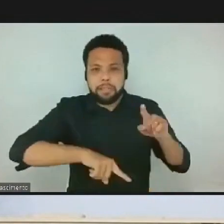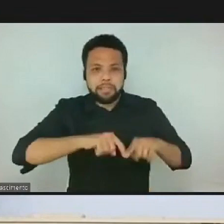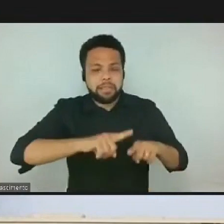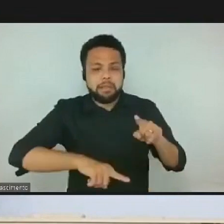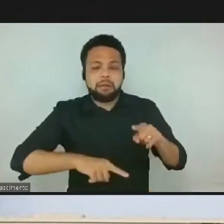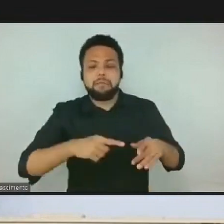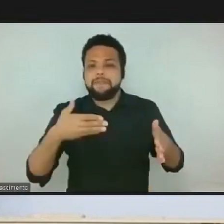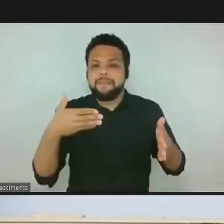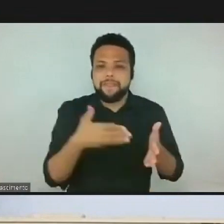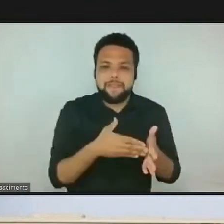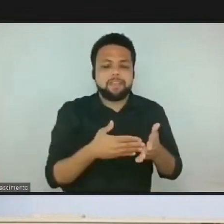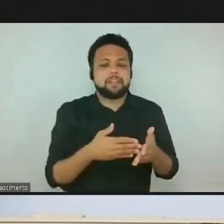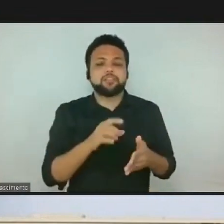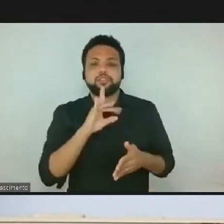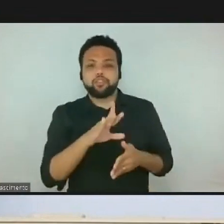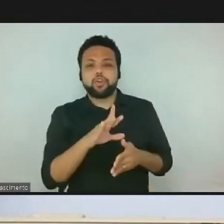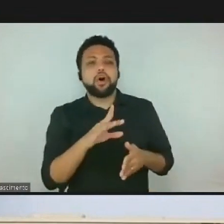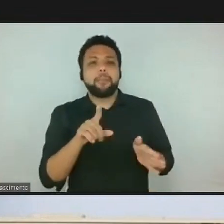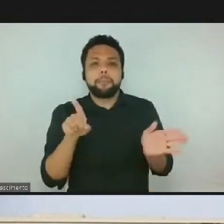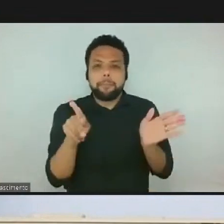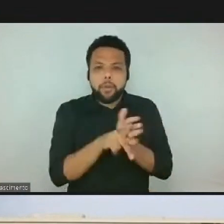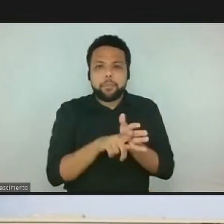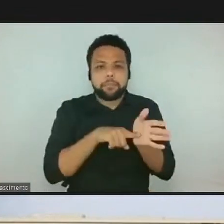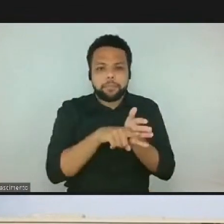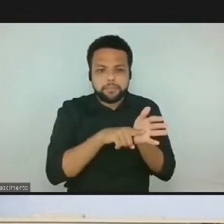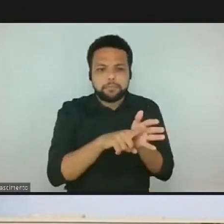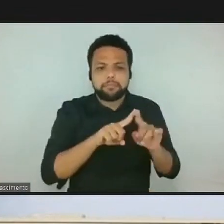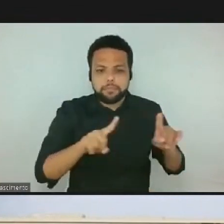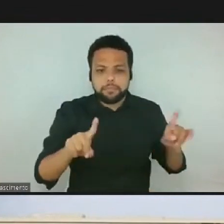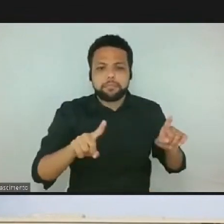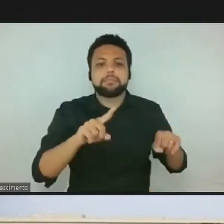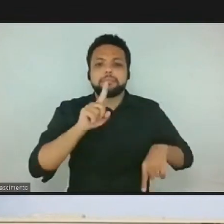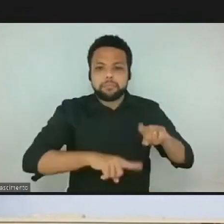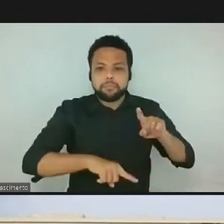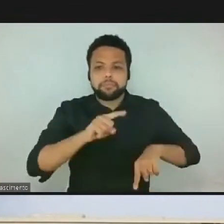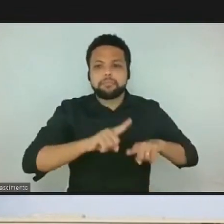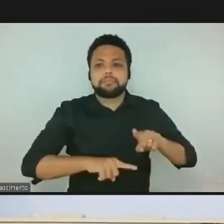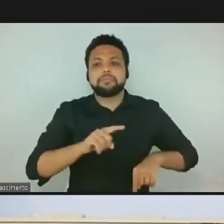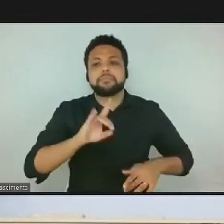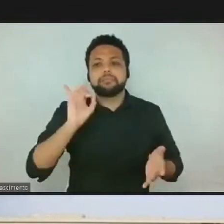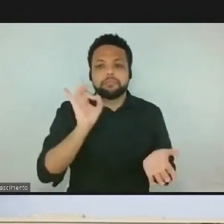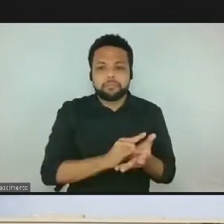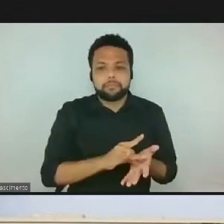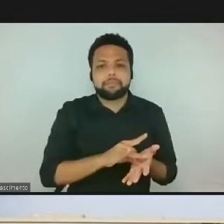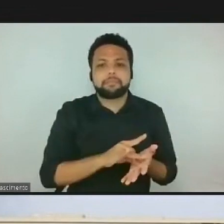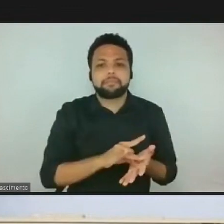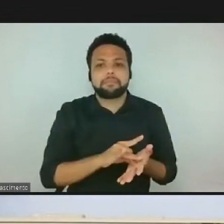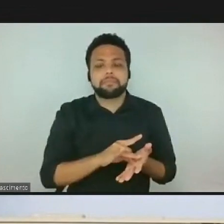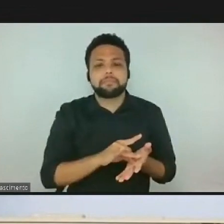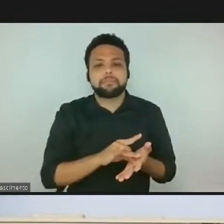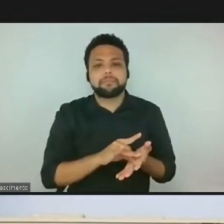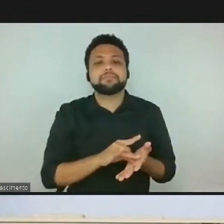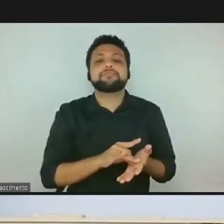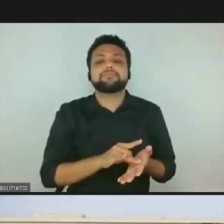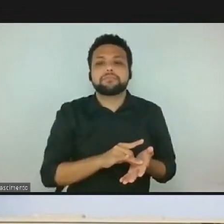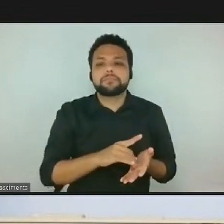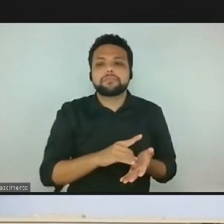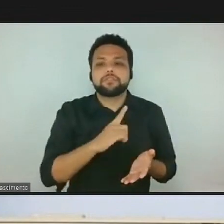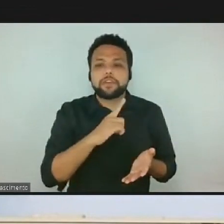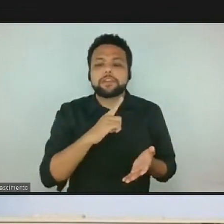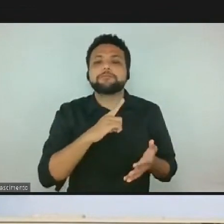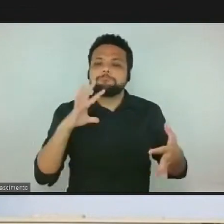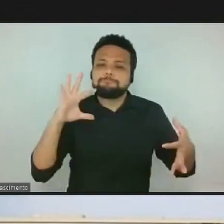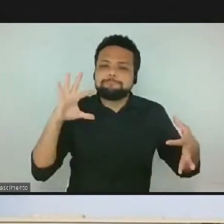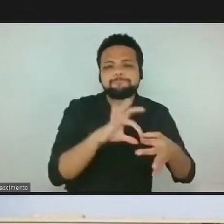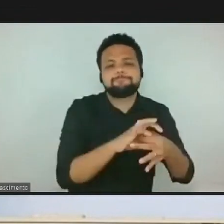a uma ação de pesquisa, mas sim um material que fosse tivesse essa inserção no